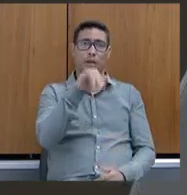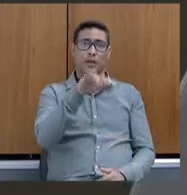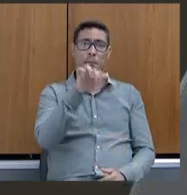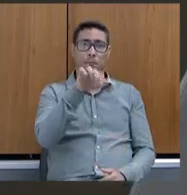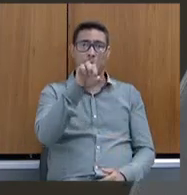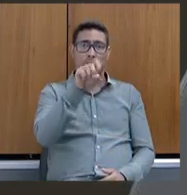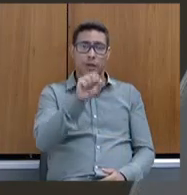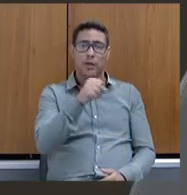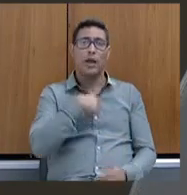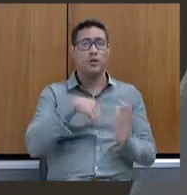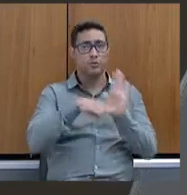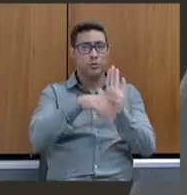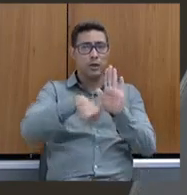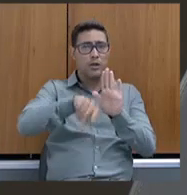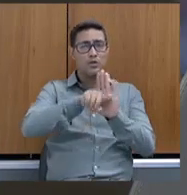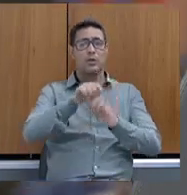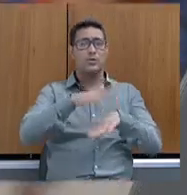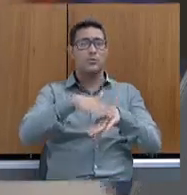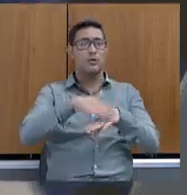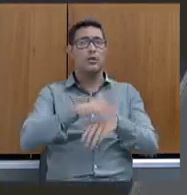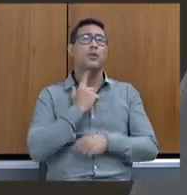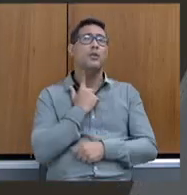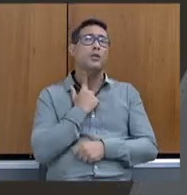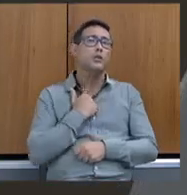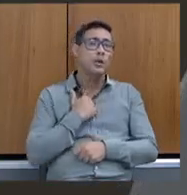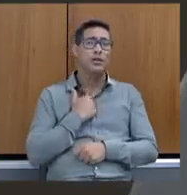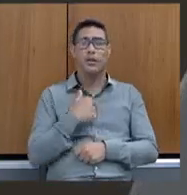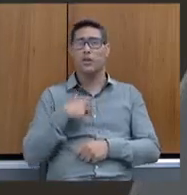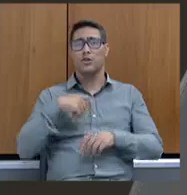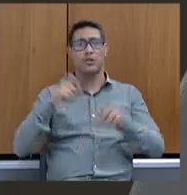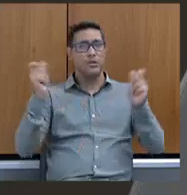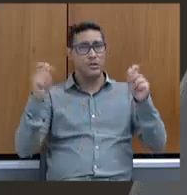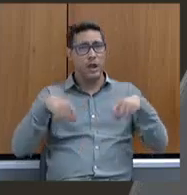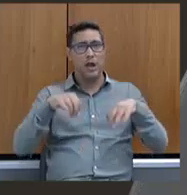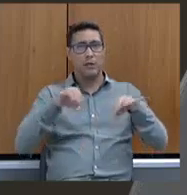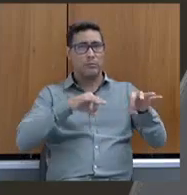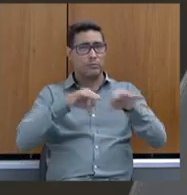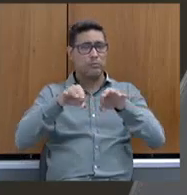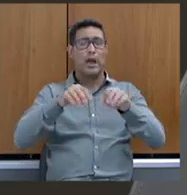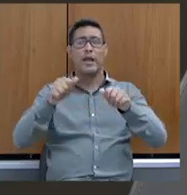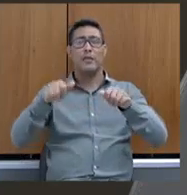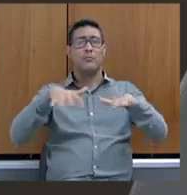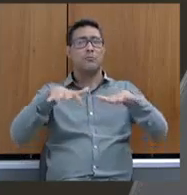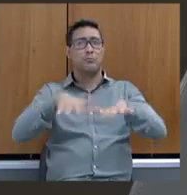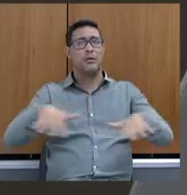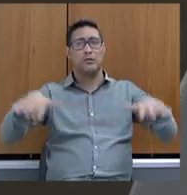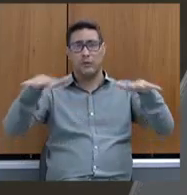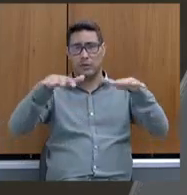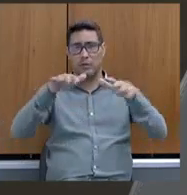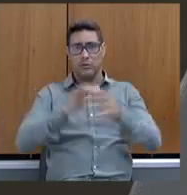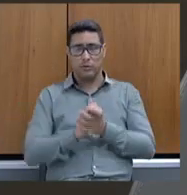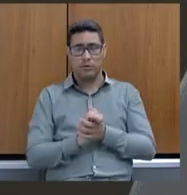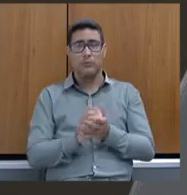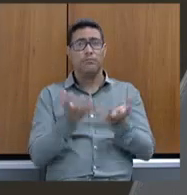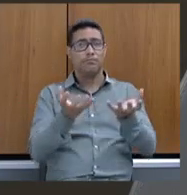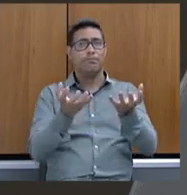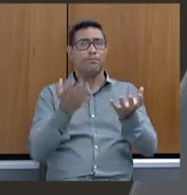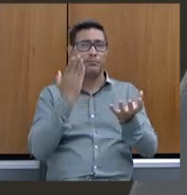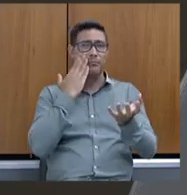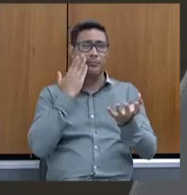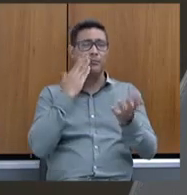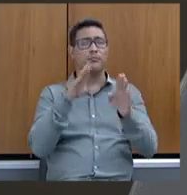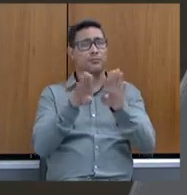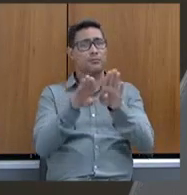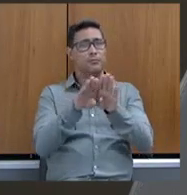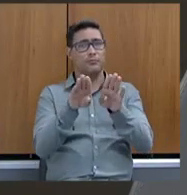desejo que nós temos de dar musculatura enfim para Essas manifestações Então por último eu queria saber que